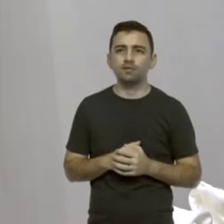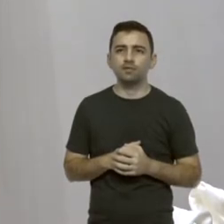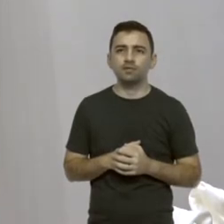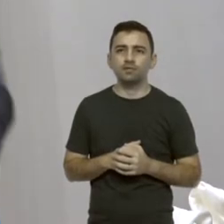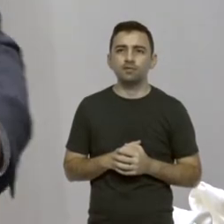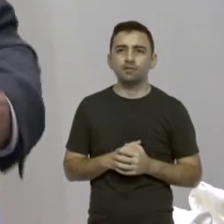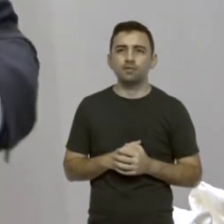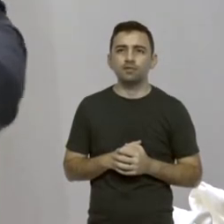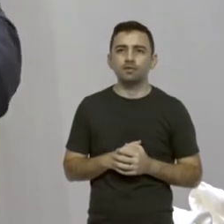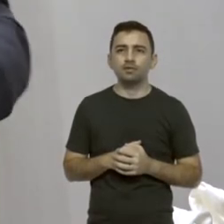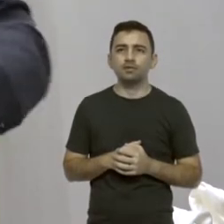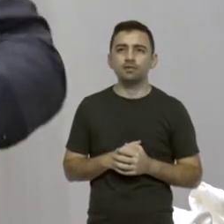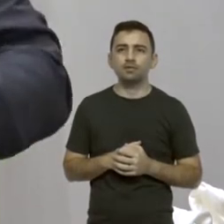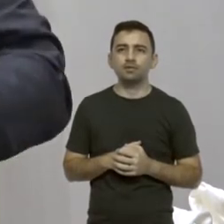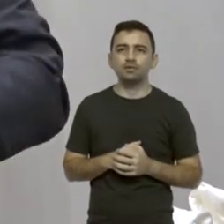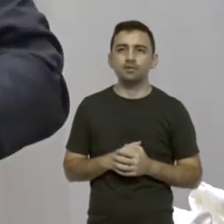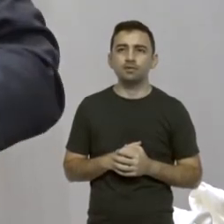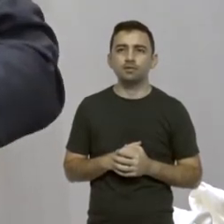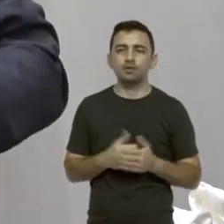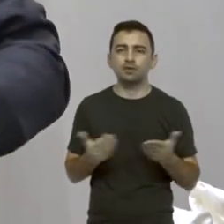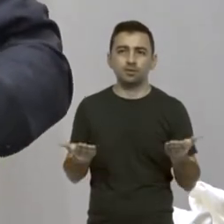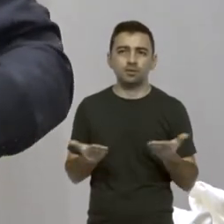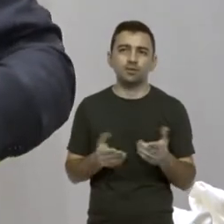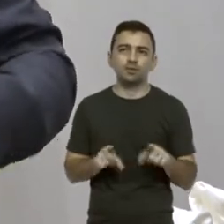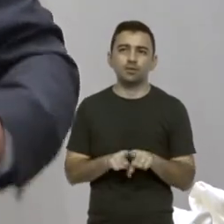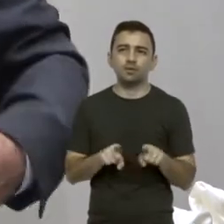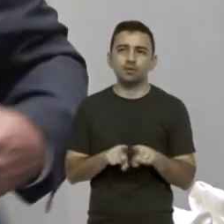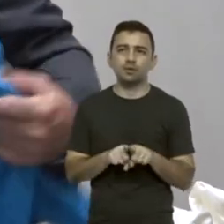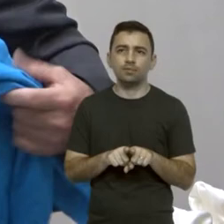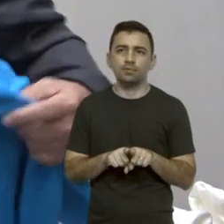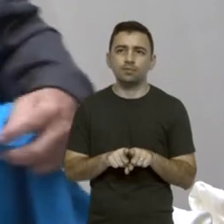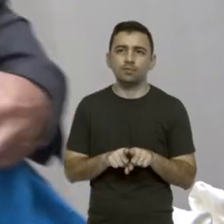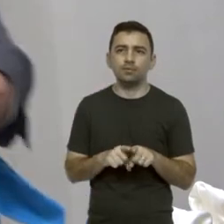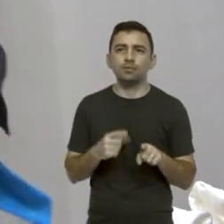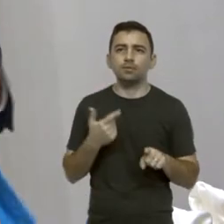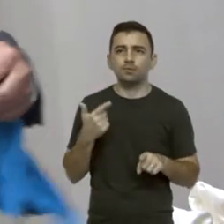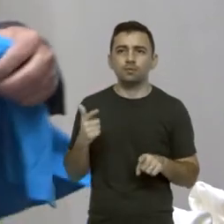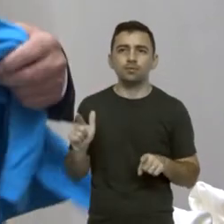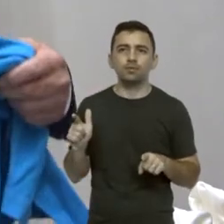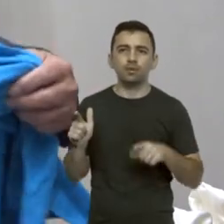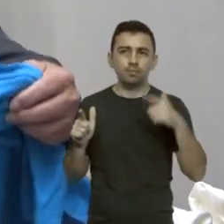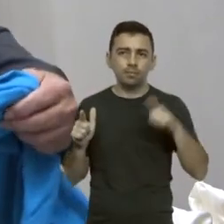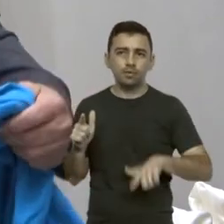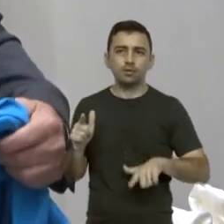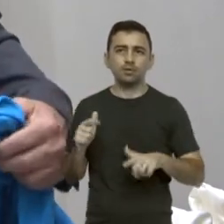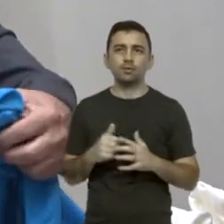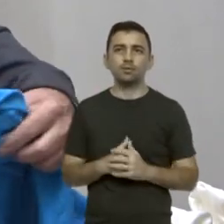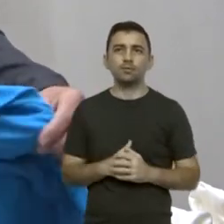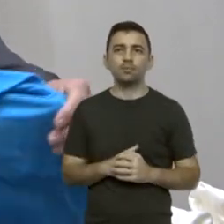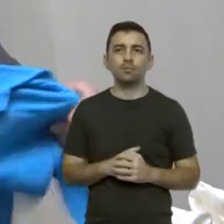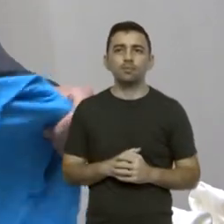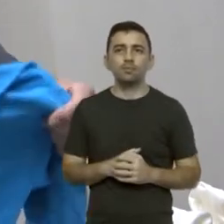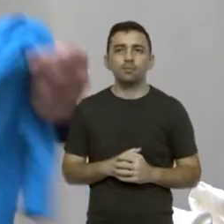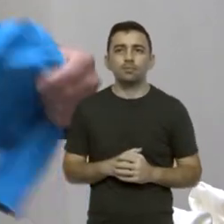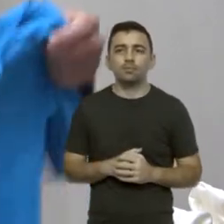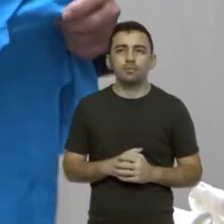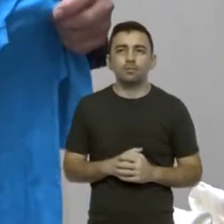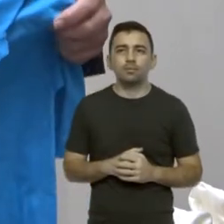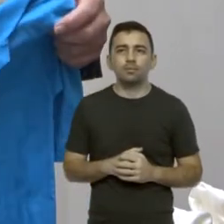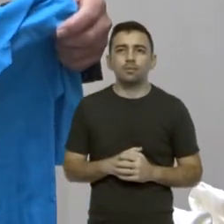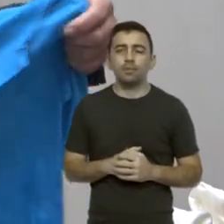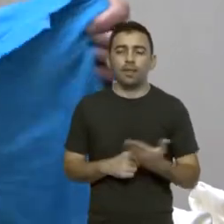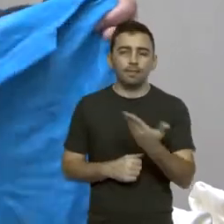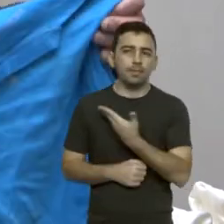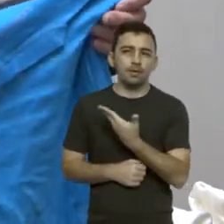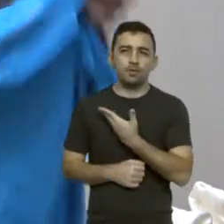Tenho mais alguém que deve estar presente aqui também. Está, né, lá ó, nosso amigo Tampa, que foi